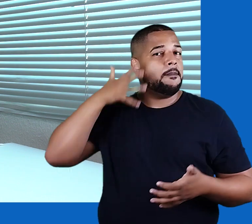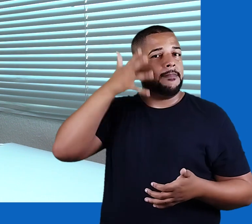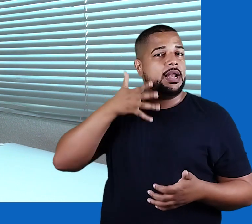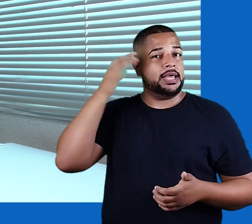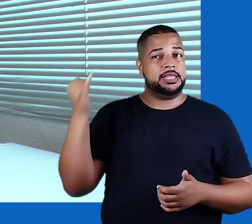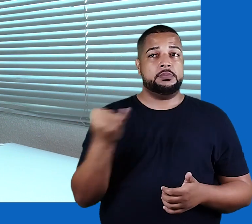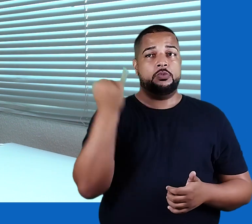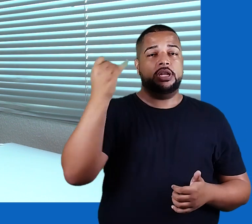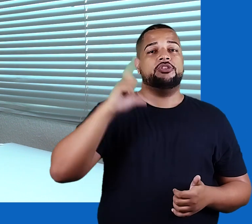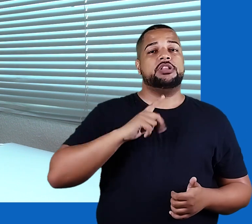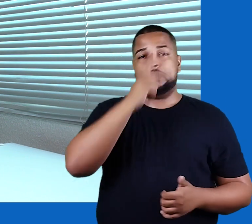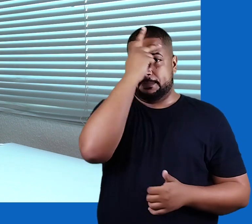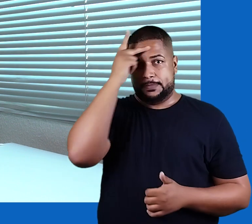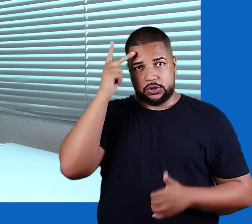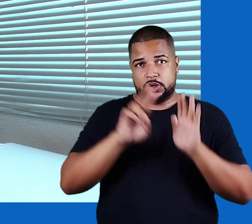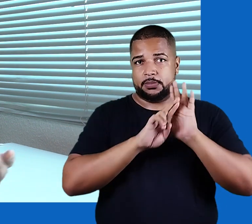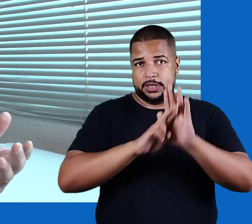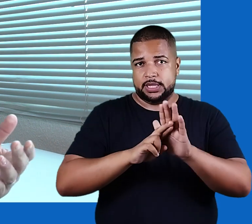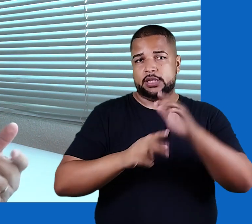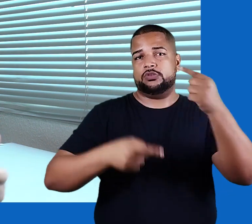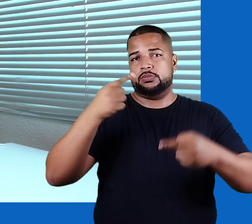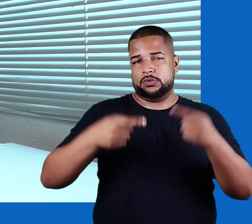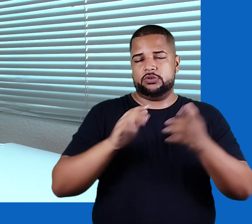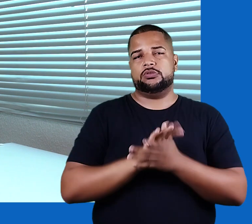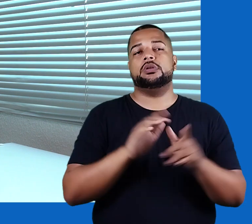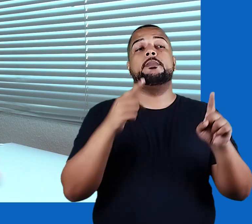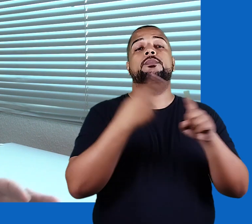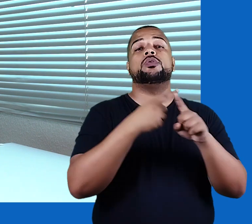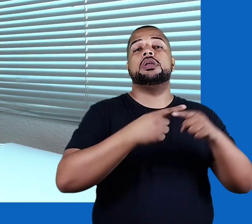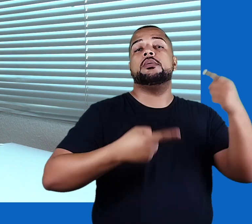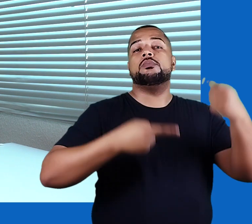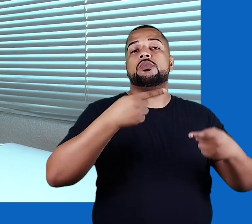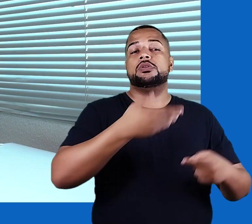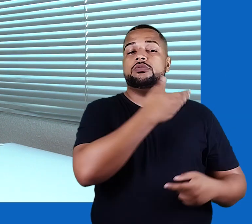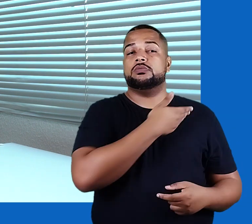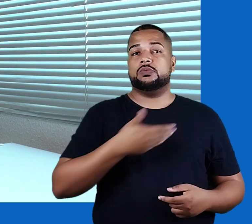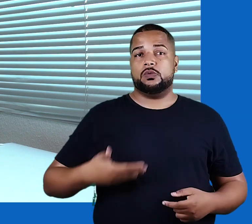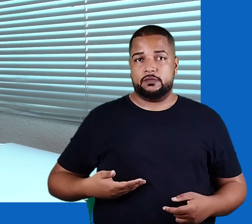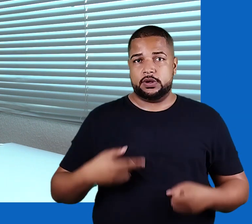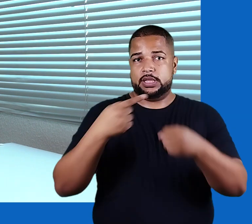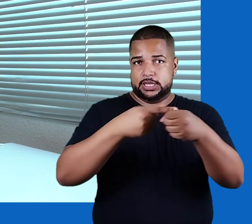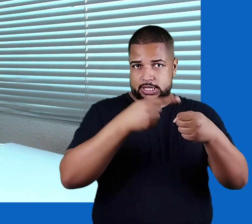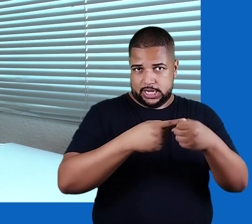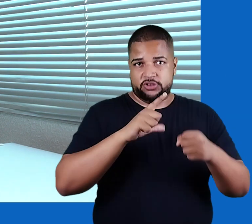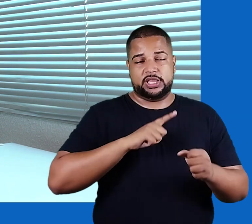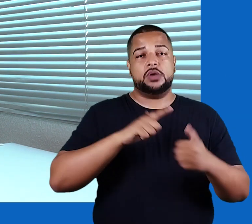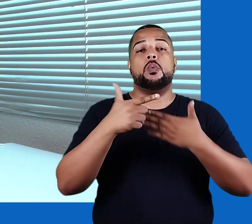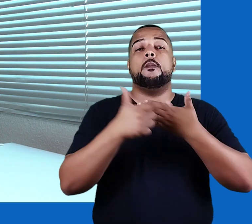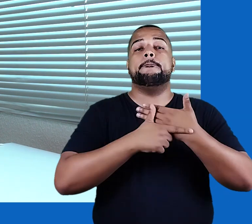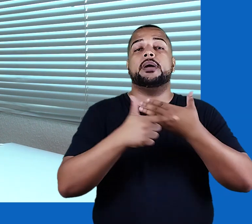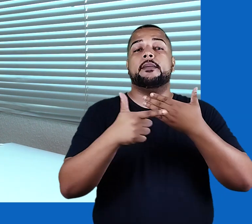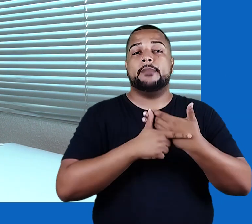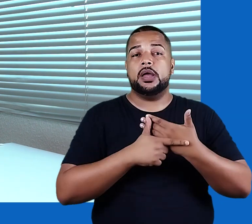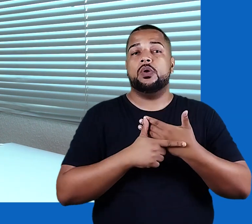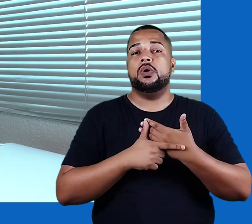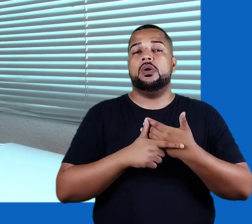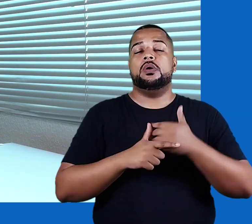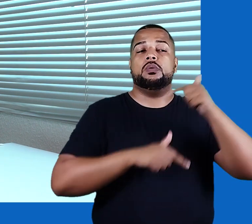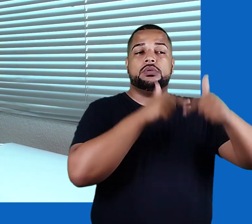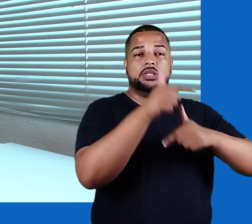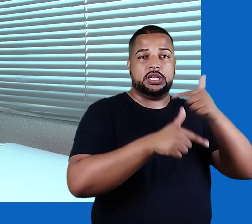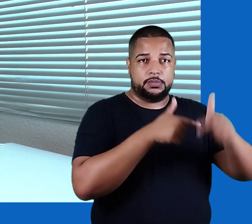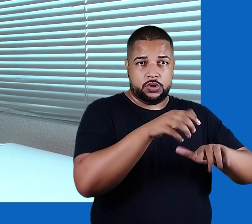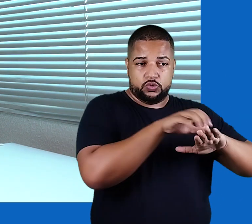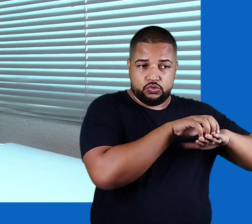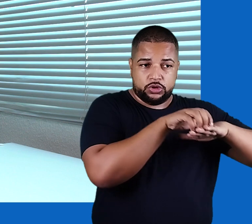parlamento. Além da gente discutir as políticas públicas, capacidade, a gente tem esse papel fundamental de ser esse elo